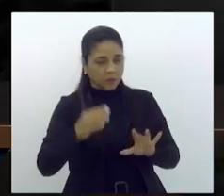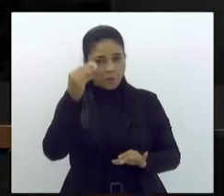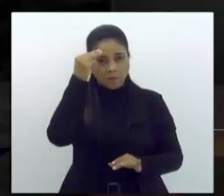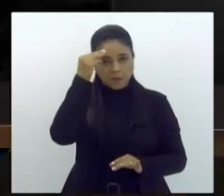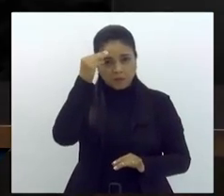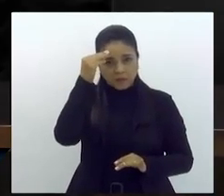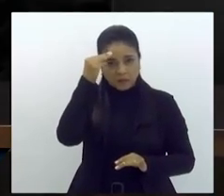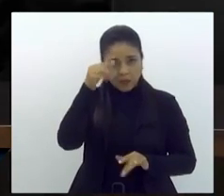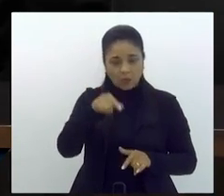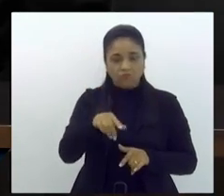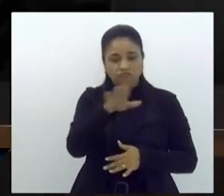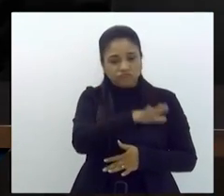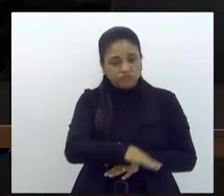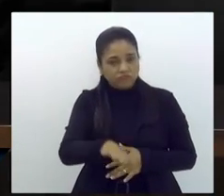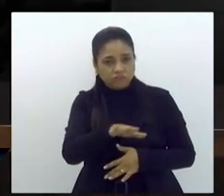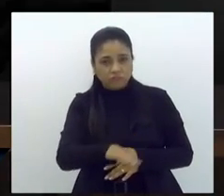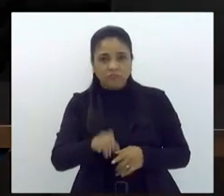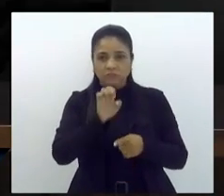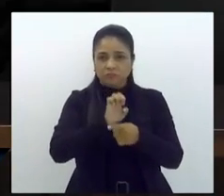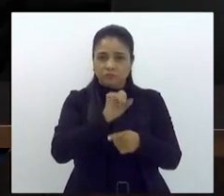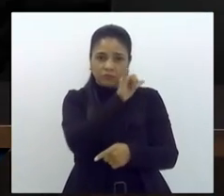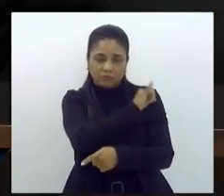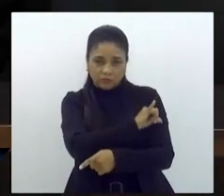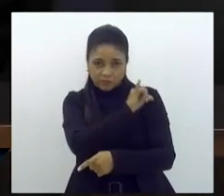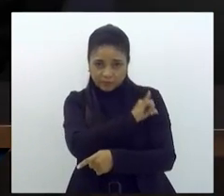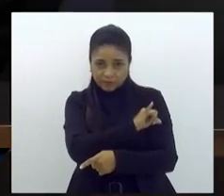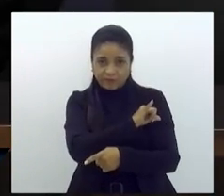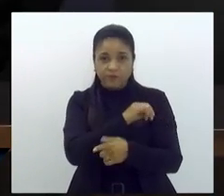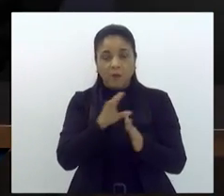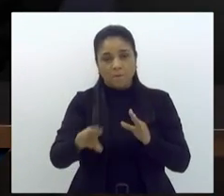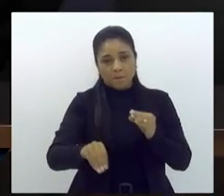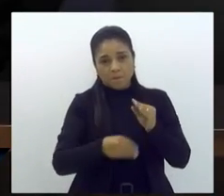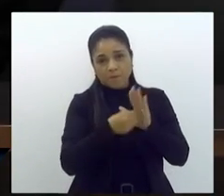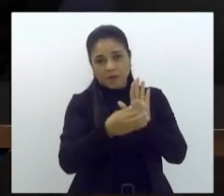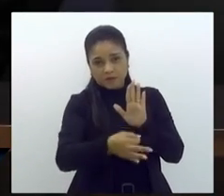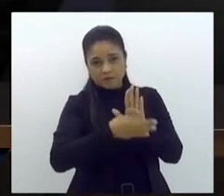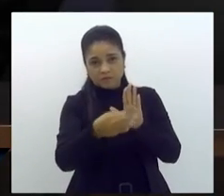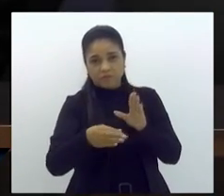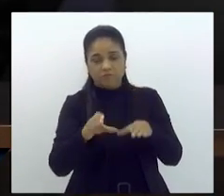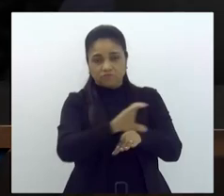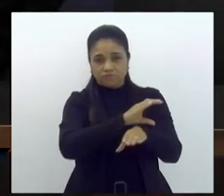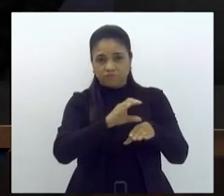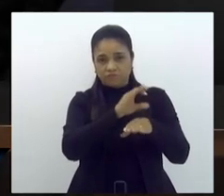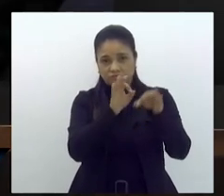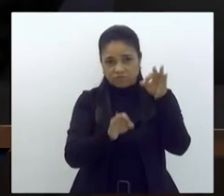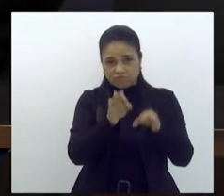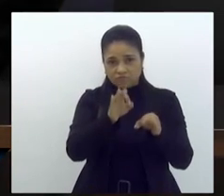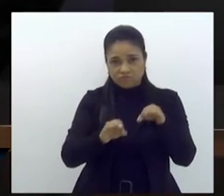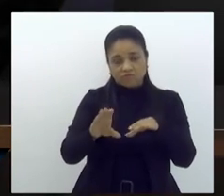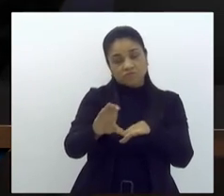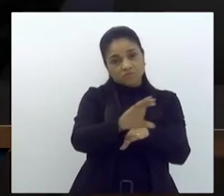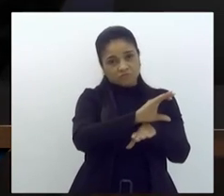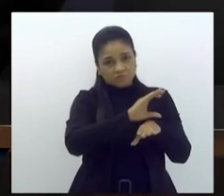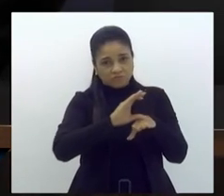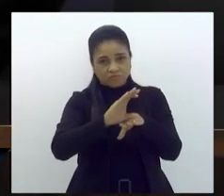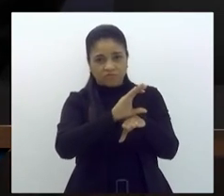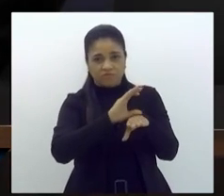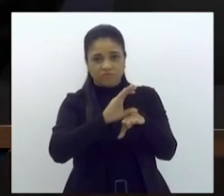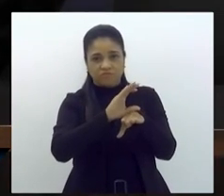reabilitação infantil no estado do Rio de Janeiro pareceres das comissões Constituição e justiça pela constitucionalidade